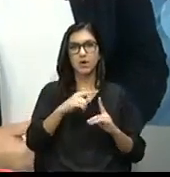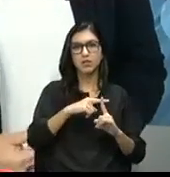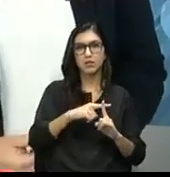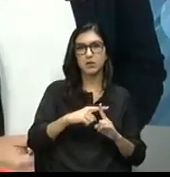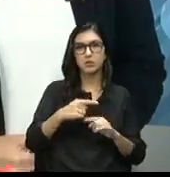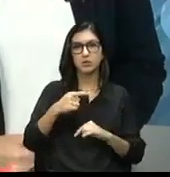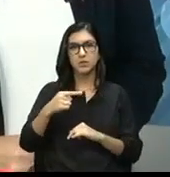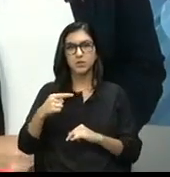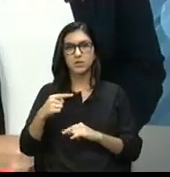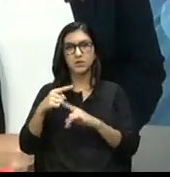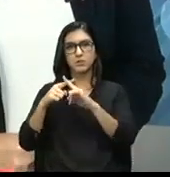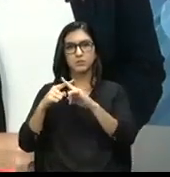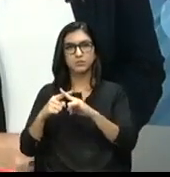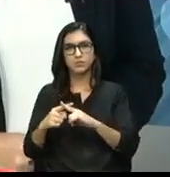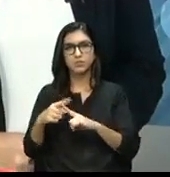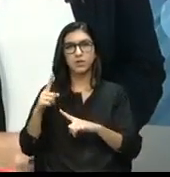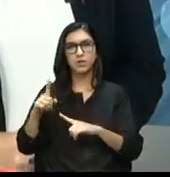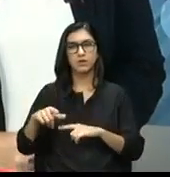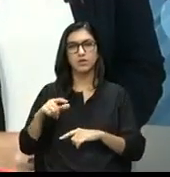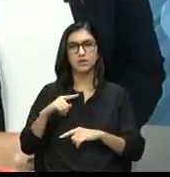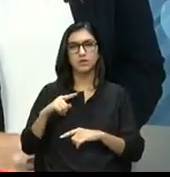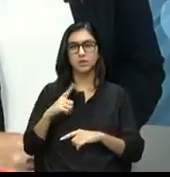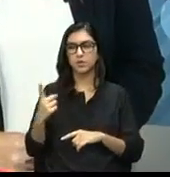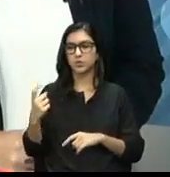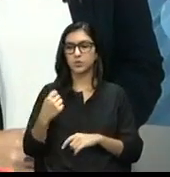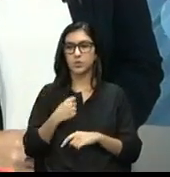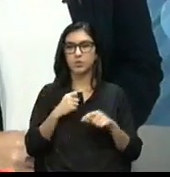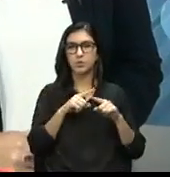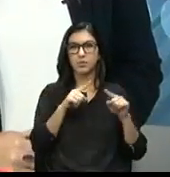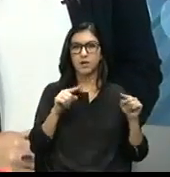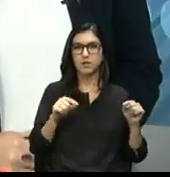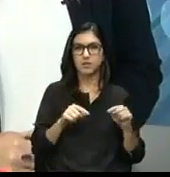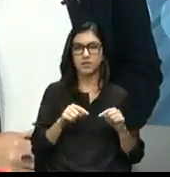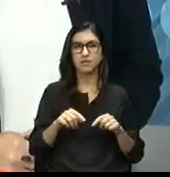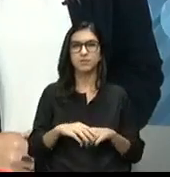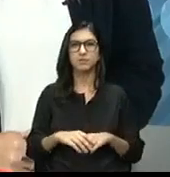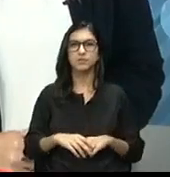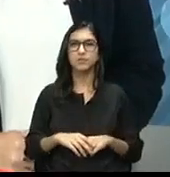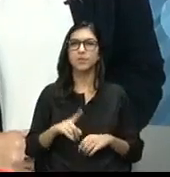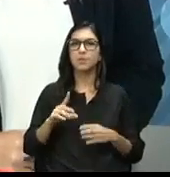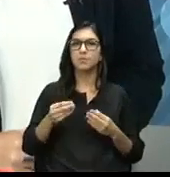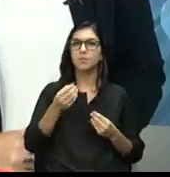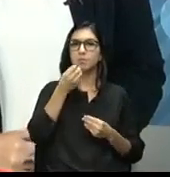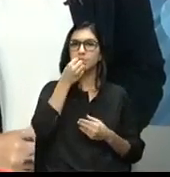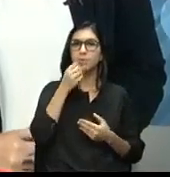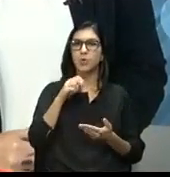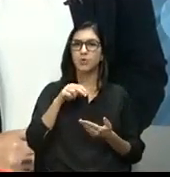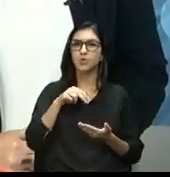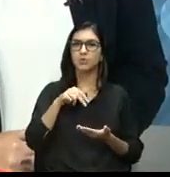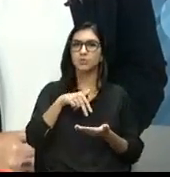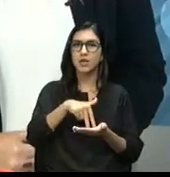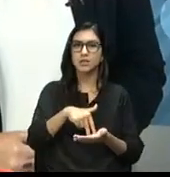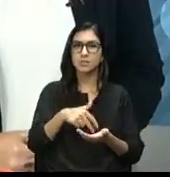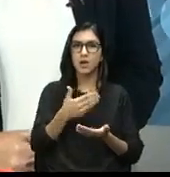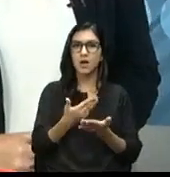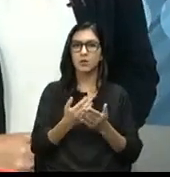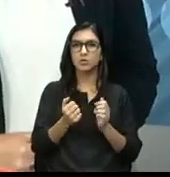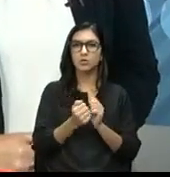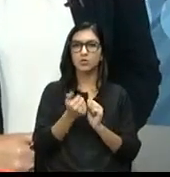subtração, uma matriz que foi multiplicada por um número e um produto de matriz. Foi muito bom participar dessa aula com você e